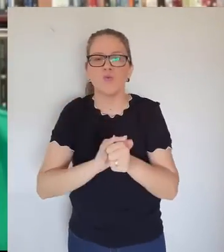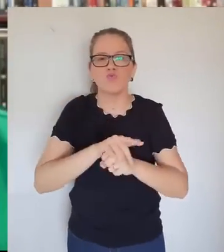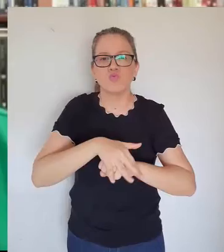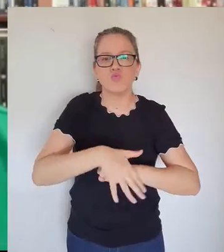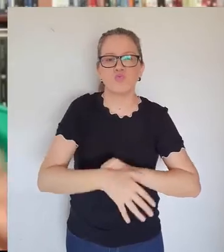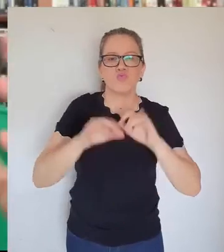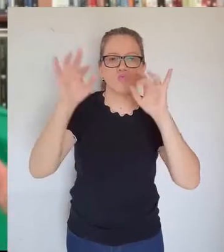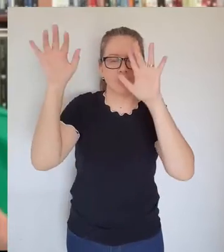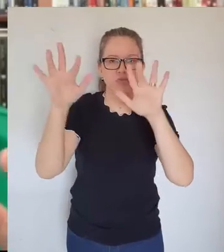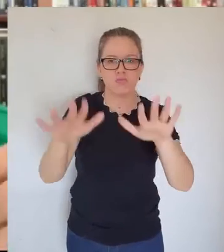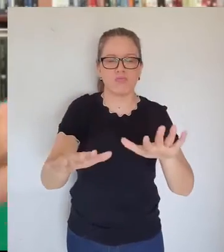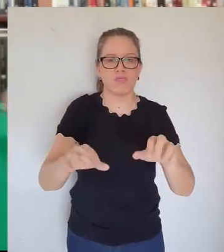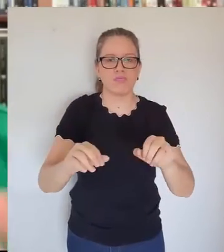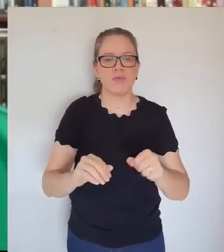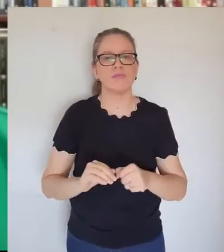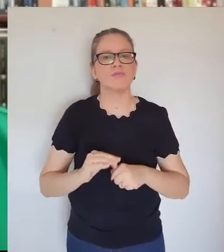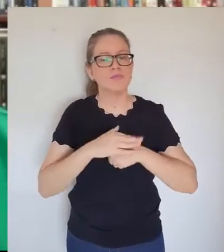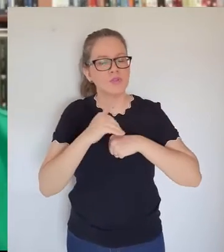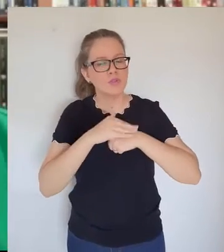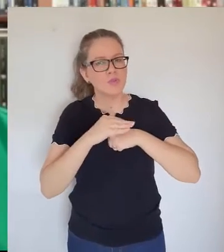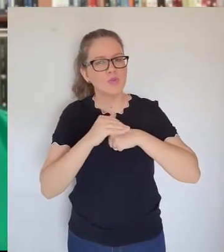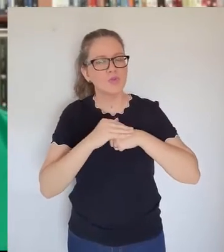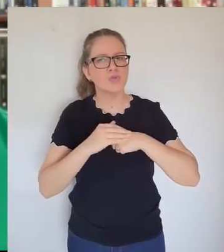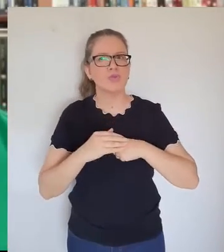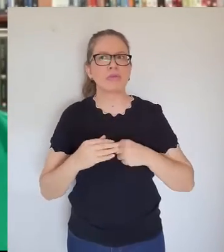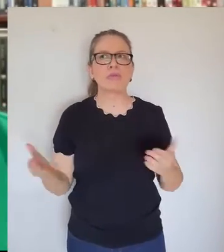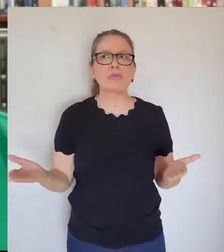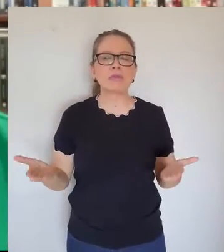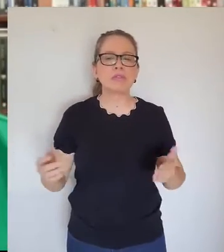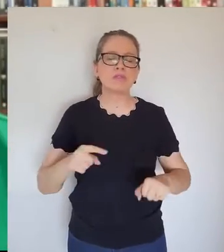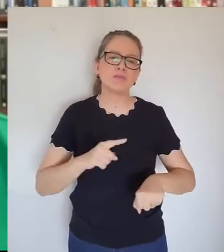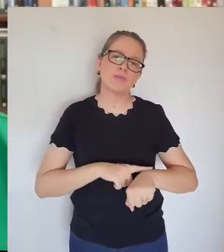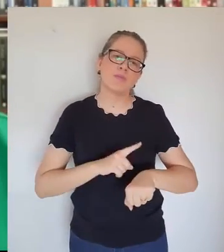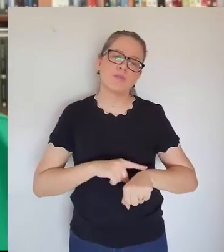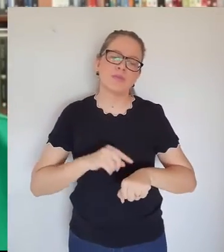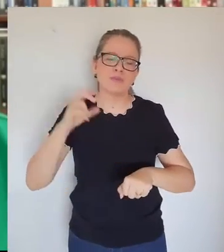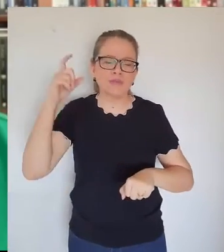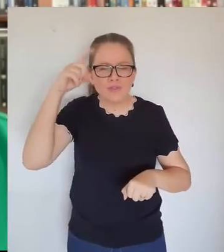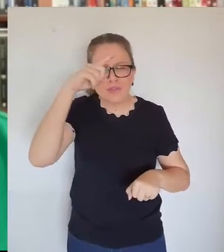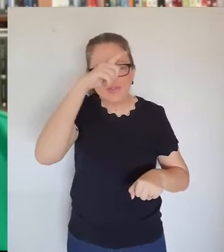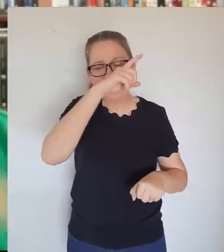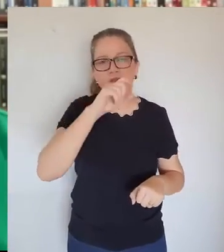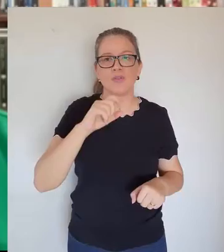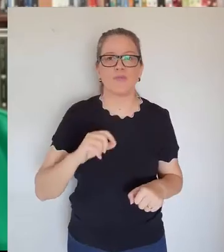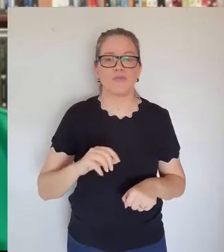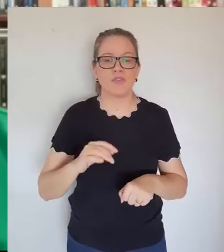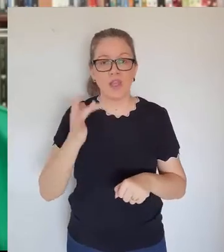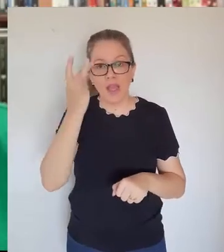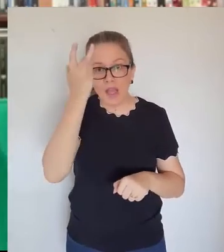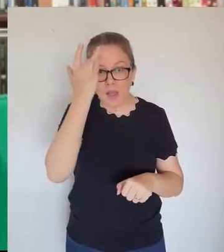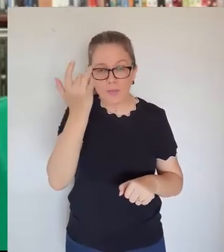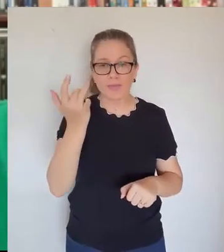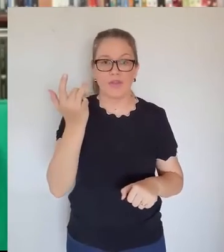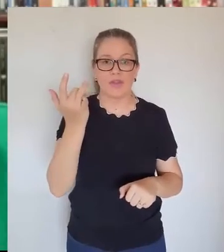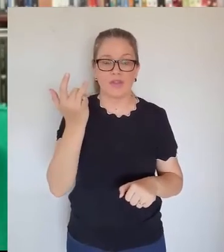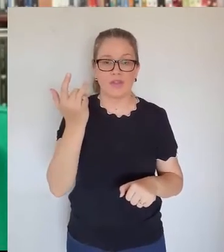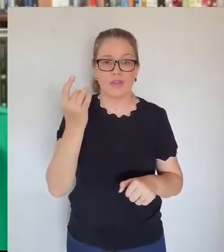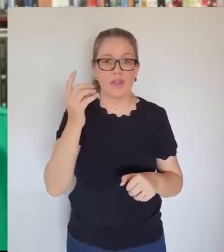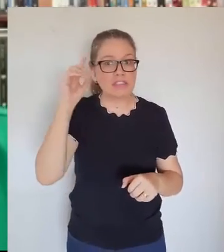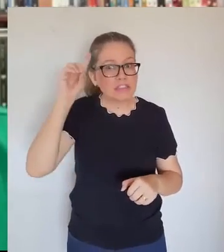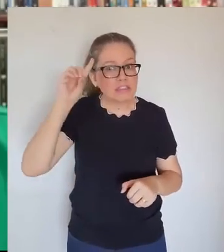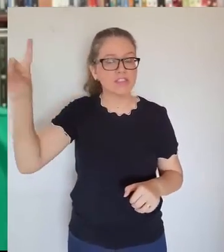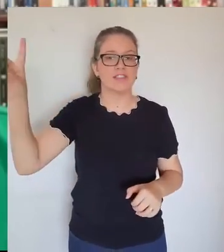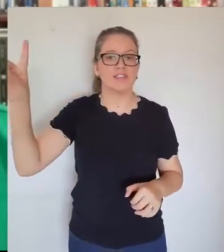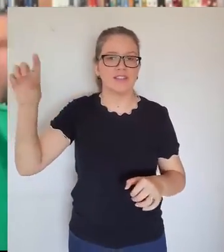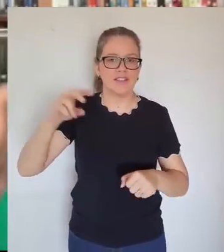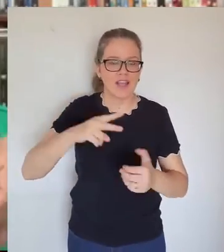de bênçãos, te proteja e cuide de vocês nesse tempo difícil pelo qual nós estamos passando. Amanhã é o dia da ressurreição e